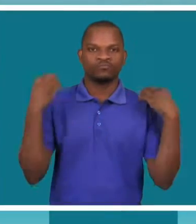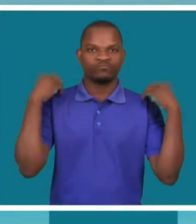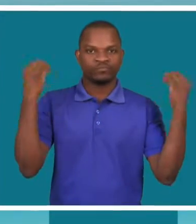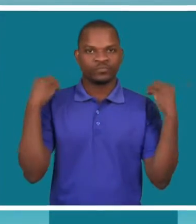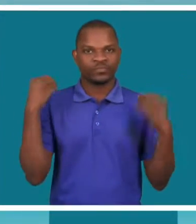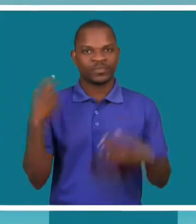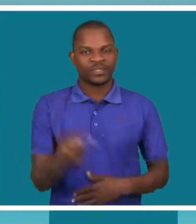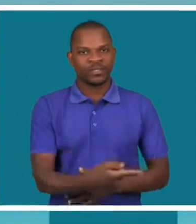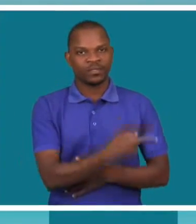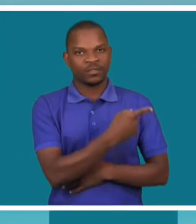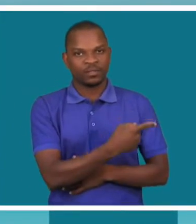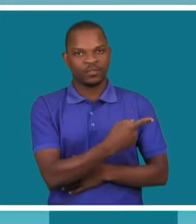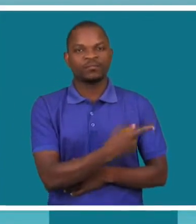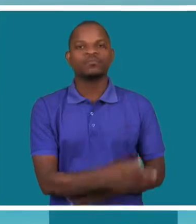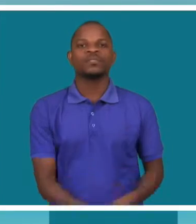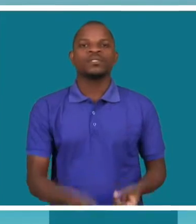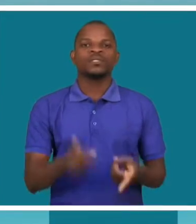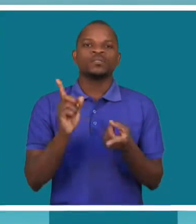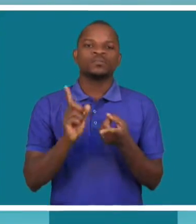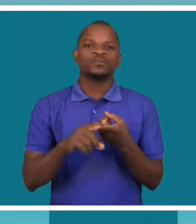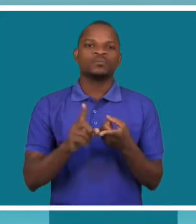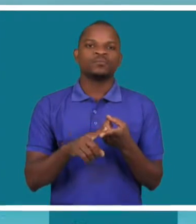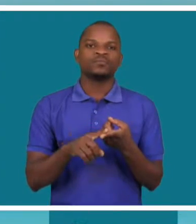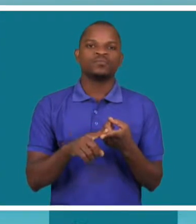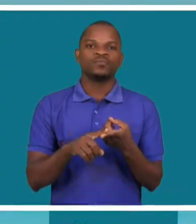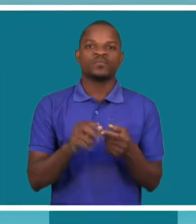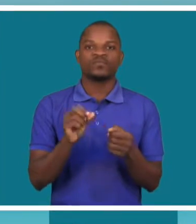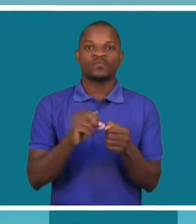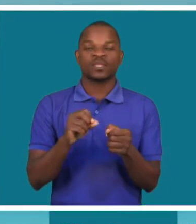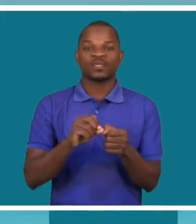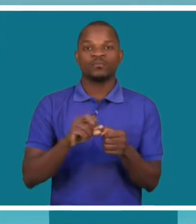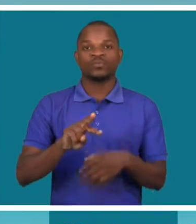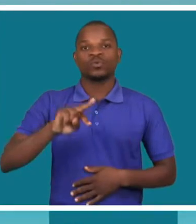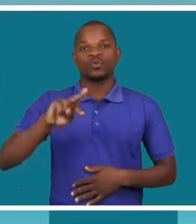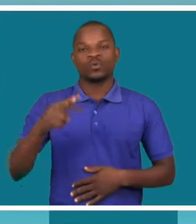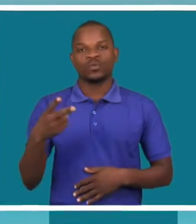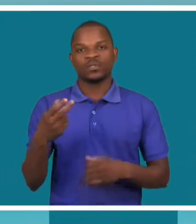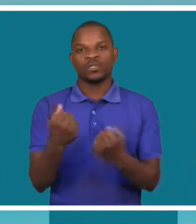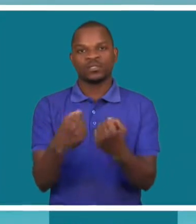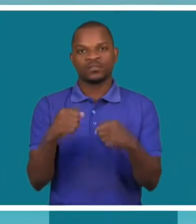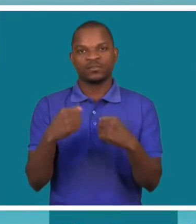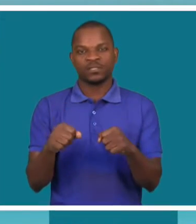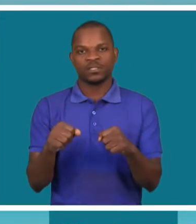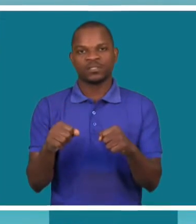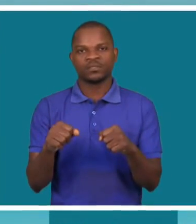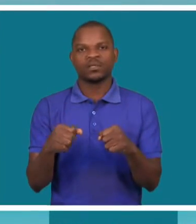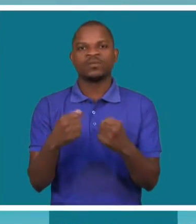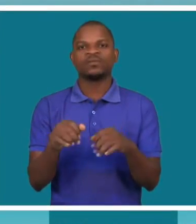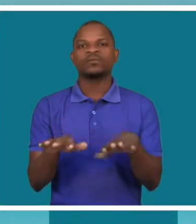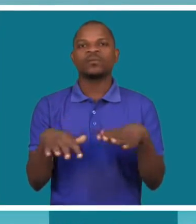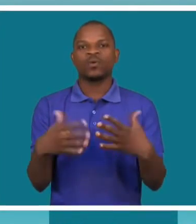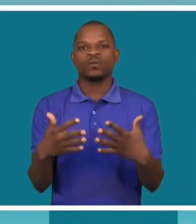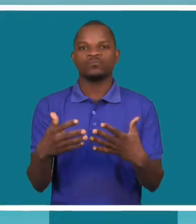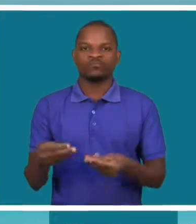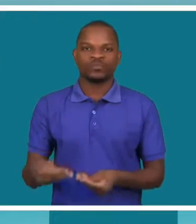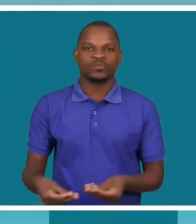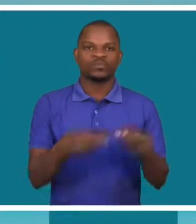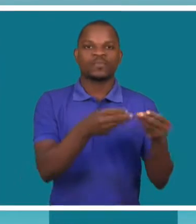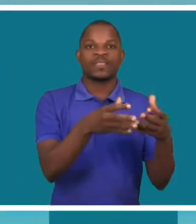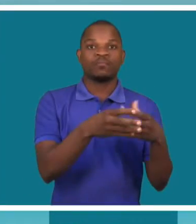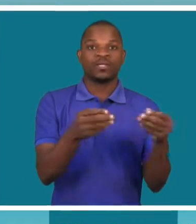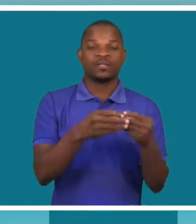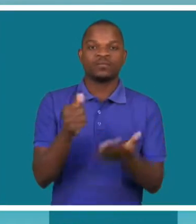conforme eu posso presenciar aqui ao lado, o colega a fazer. Por além de exercícios físicos, também atribuímos o